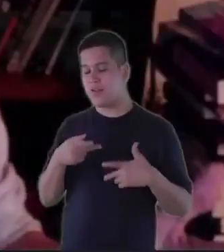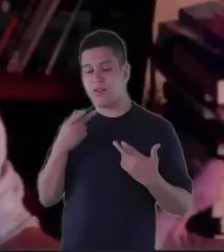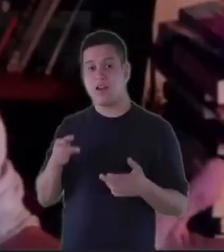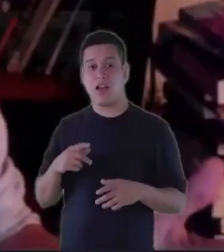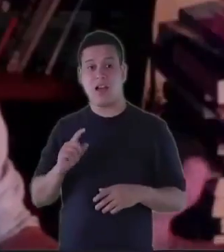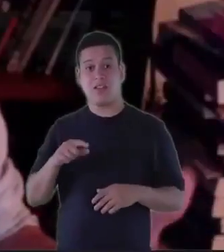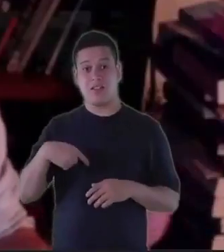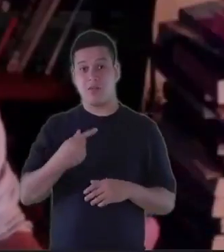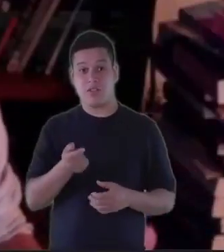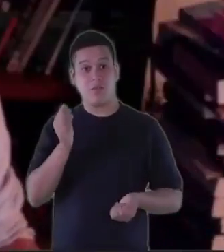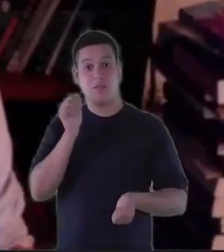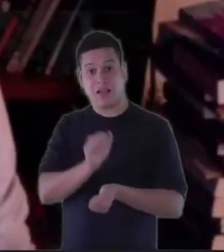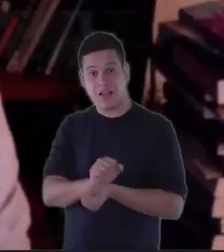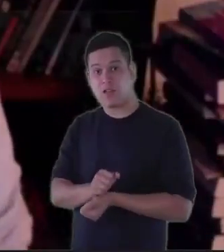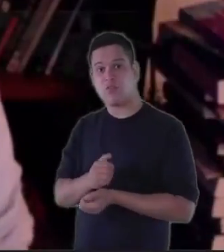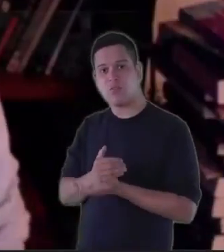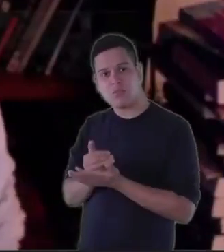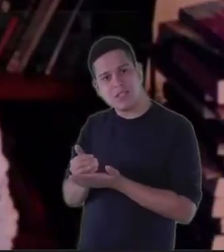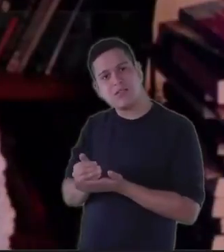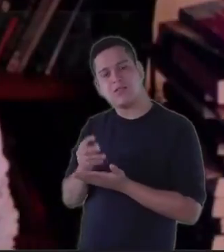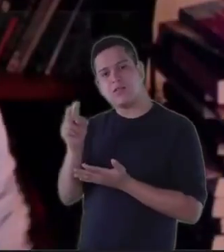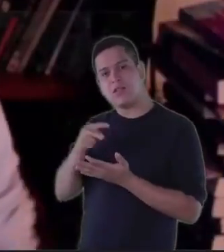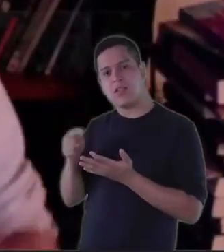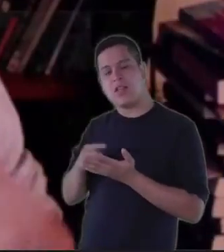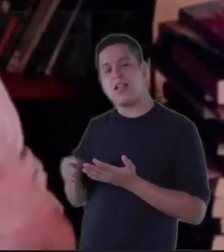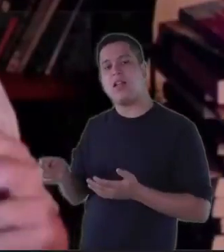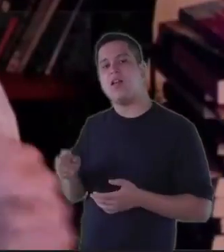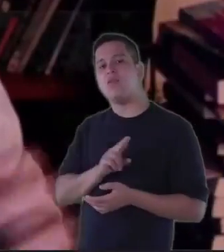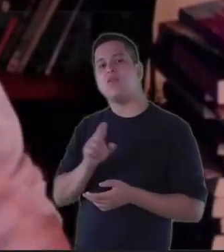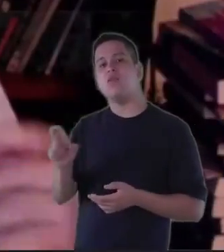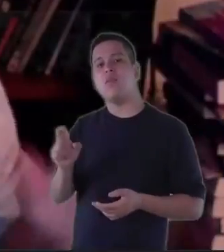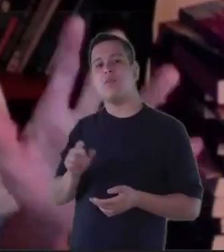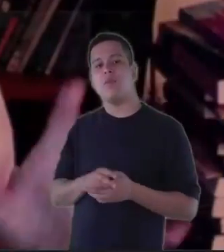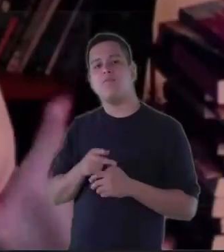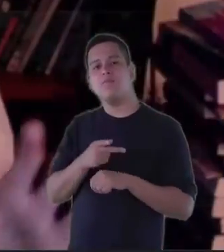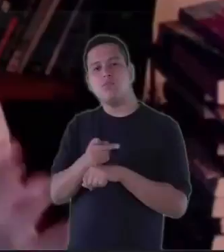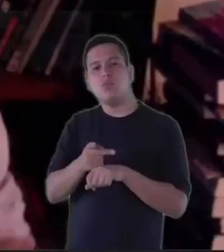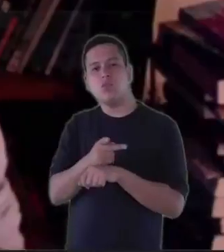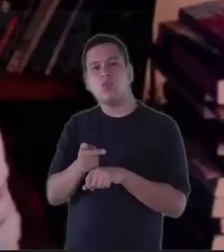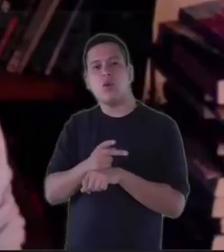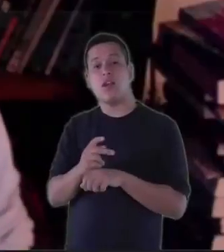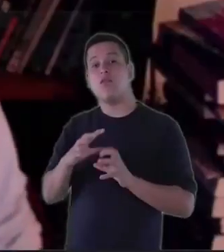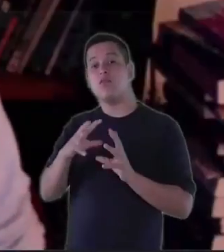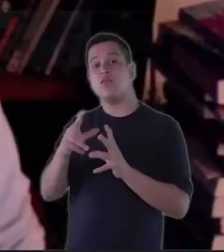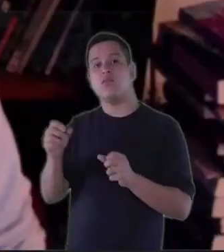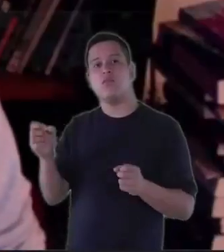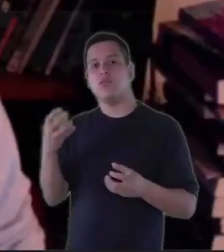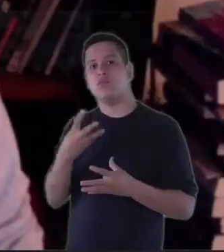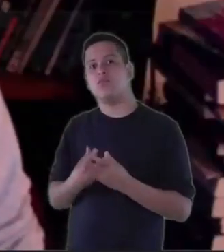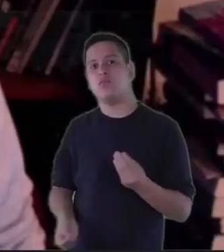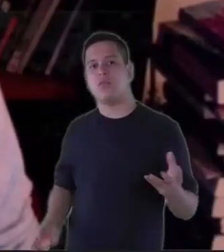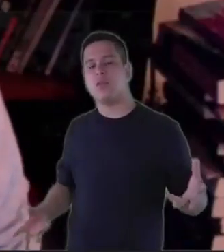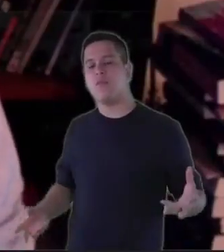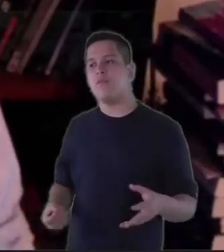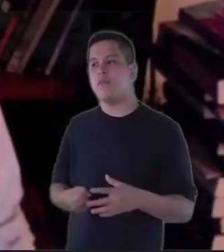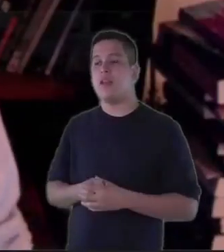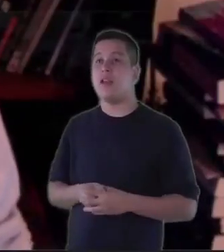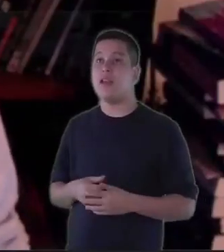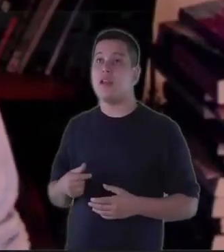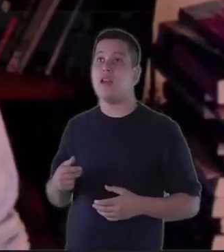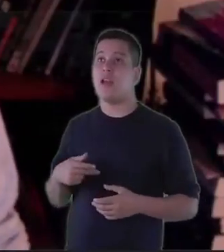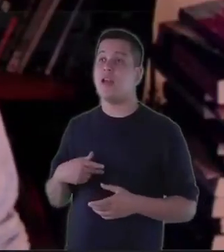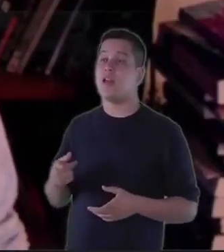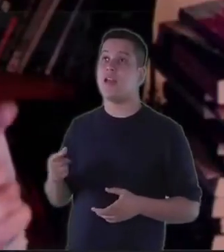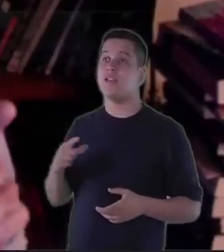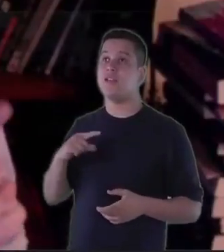é fundamental para qualquer escritor ler essa obra. Passei também uns 2 anos para ler todos aqueles livros direito. E a gente teve uma coisa